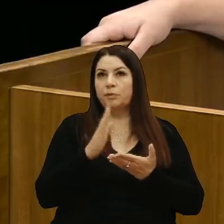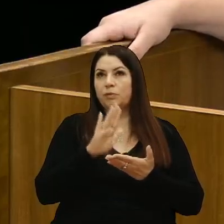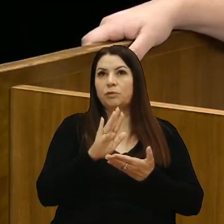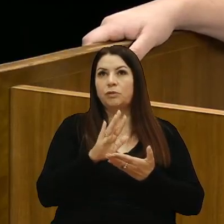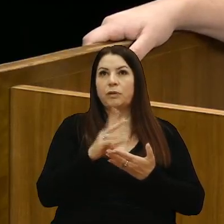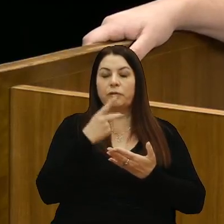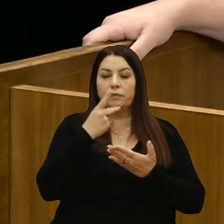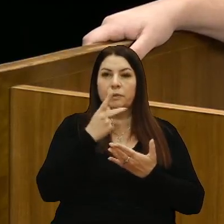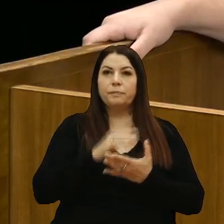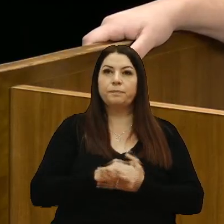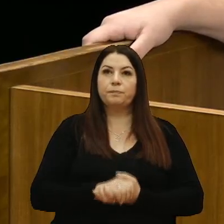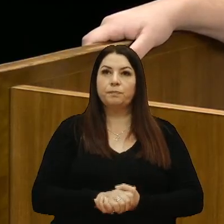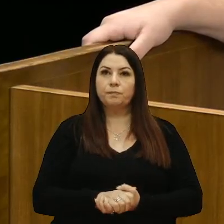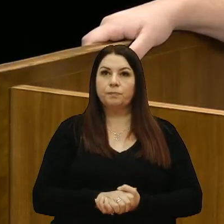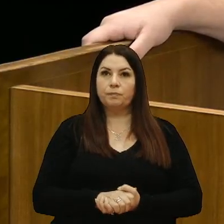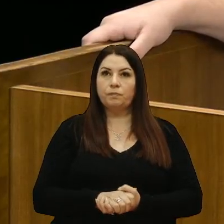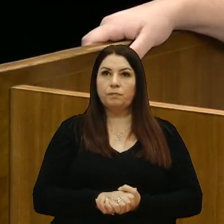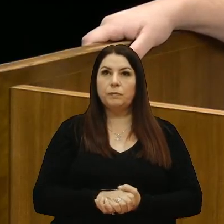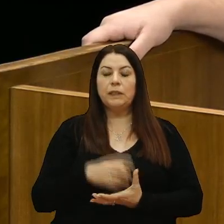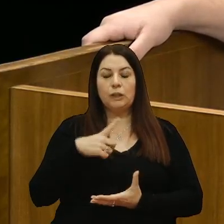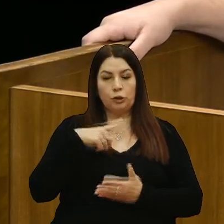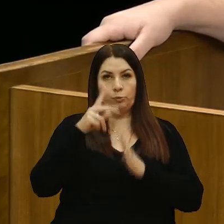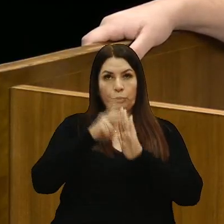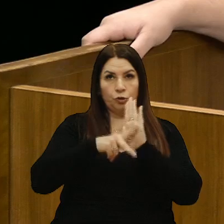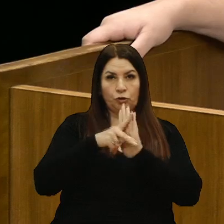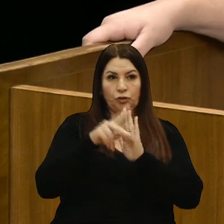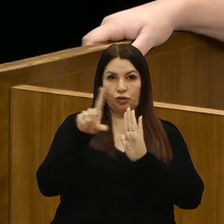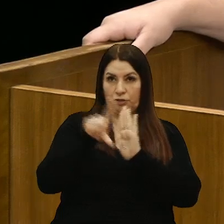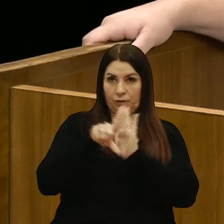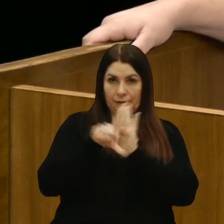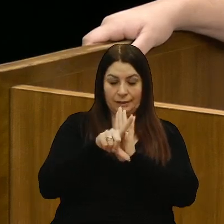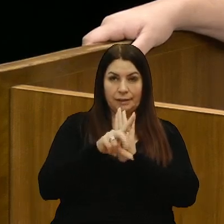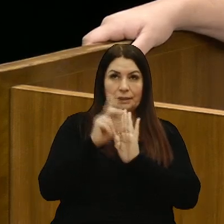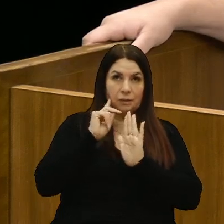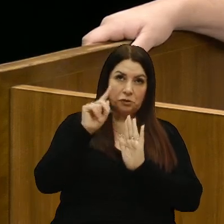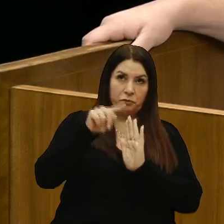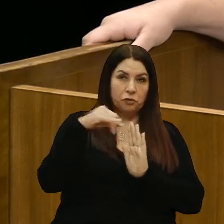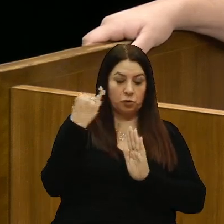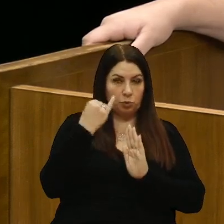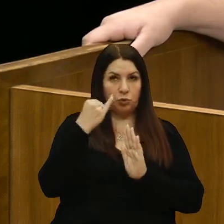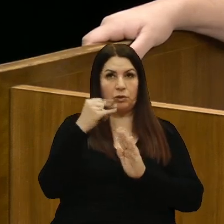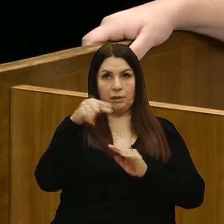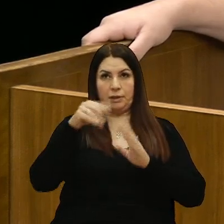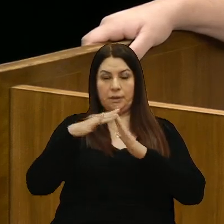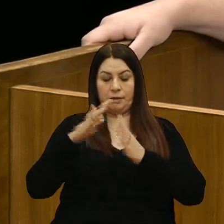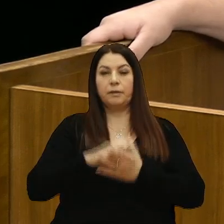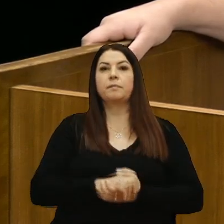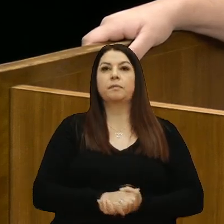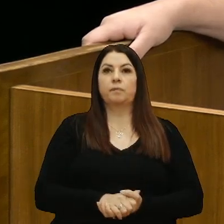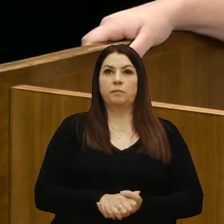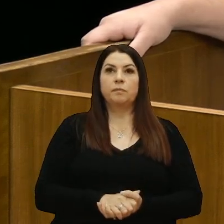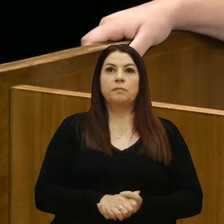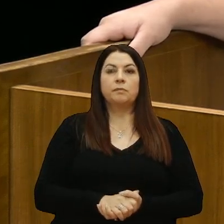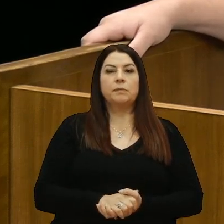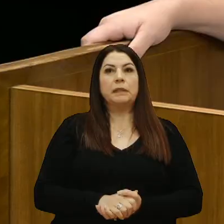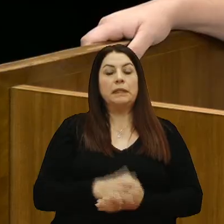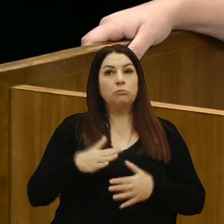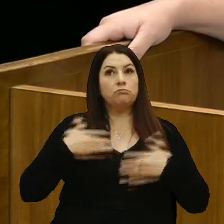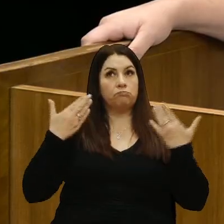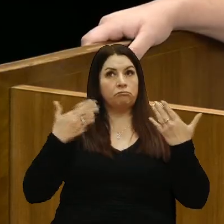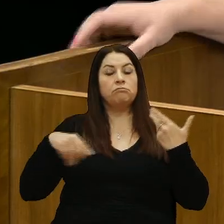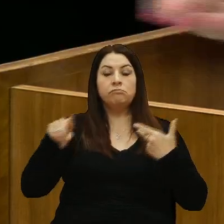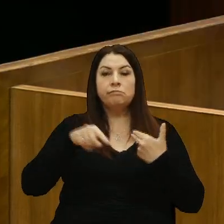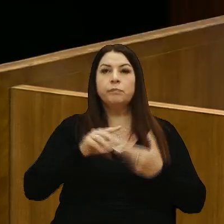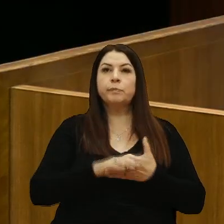de me pronunciar, porque a gente tinha um projeto de lei que eu considero importante nessa casa, e me pegou de